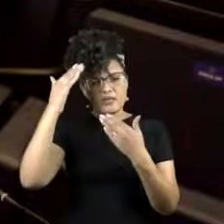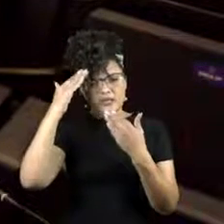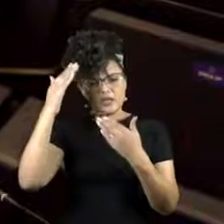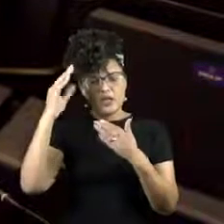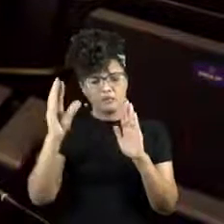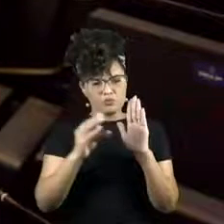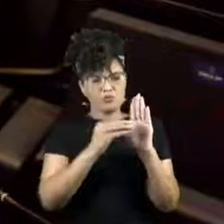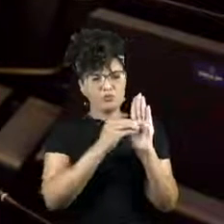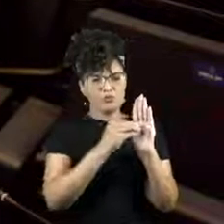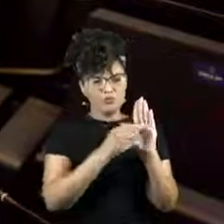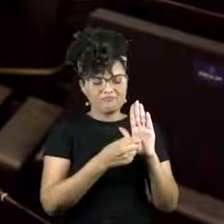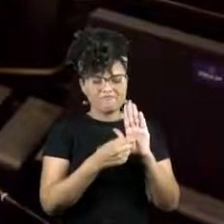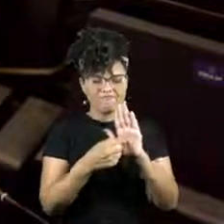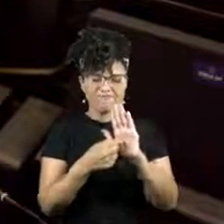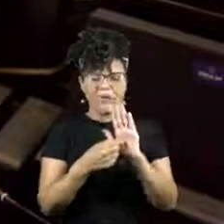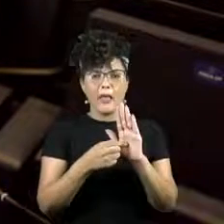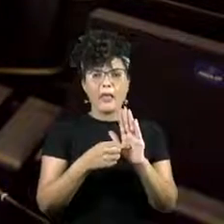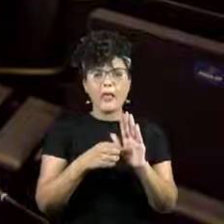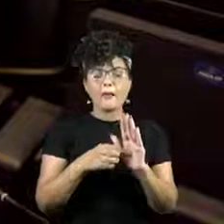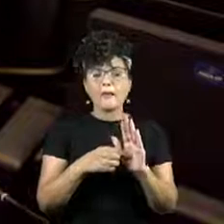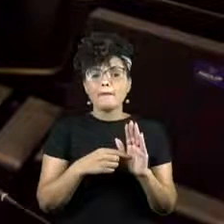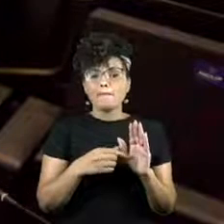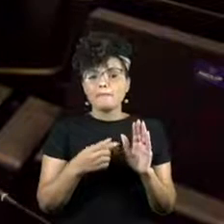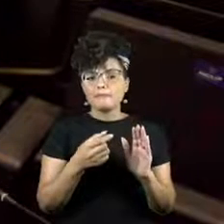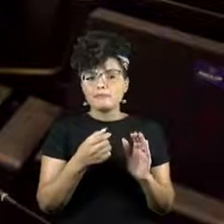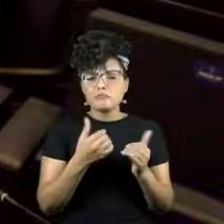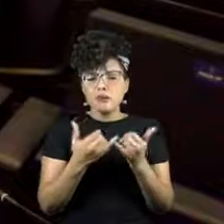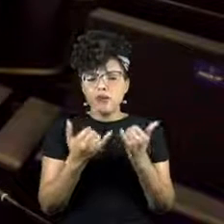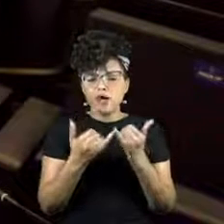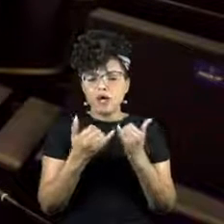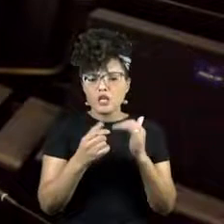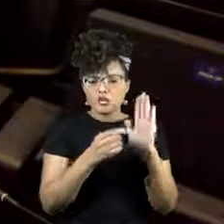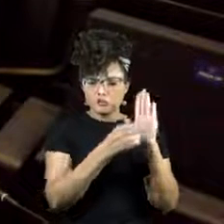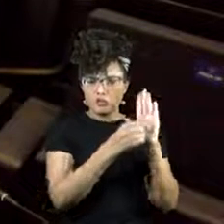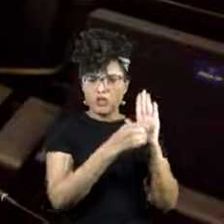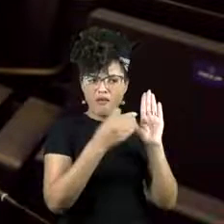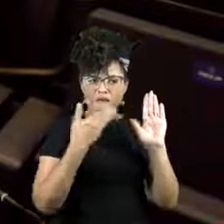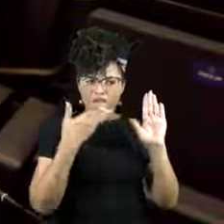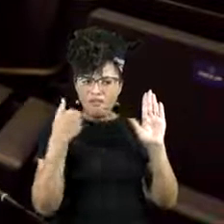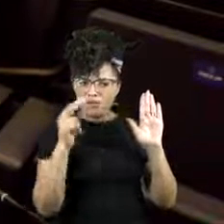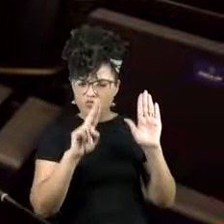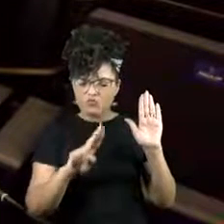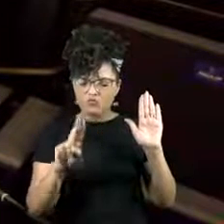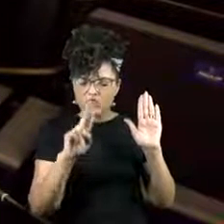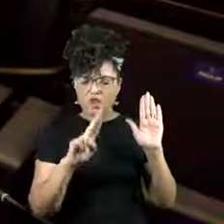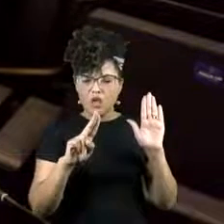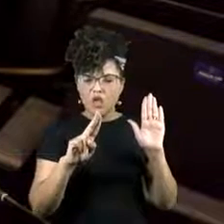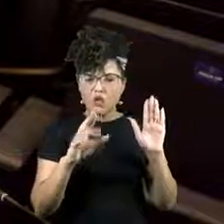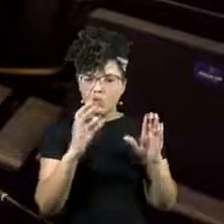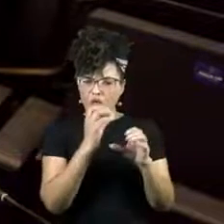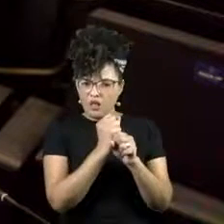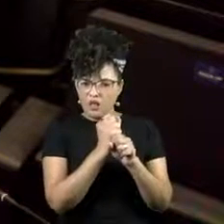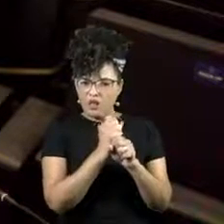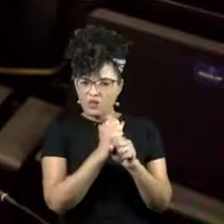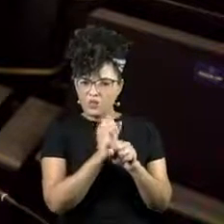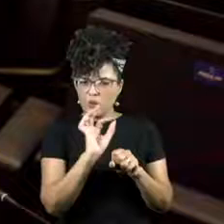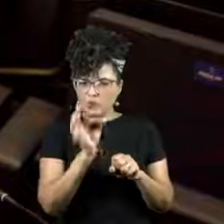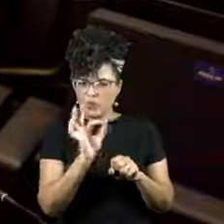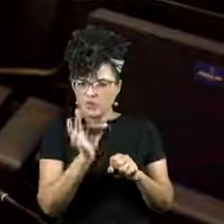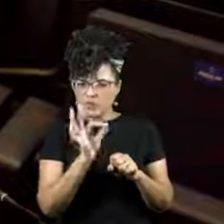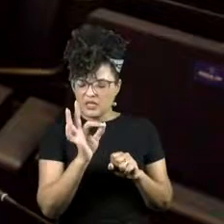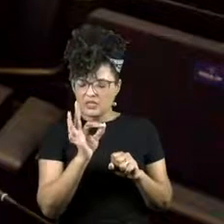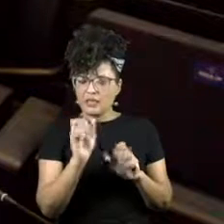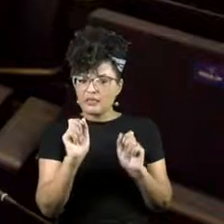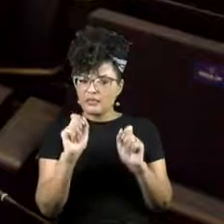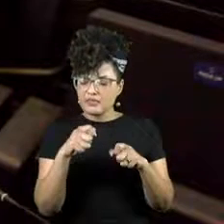ele diz que o programa parece ser muito fácil de ser utilizado. Aí ele pergunta: os cálculos dele são confiáveis? Dá para conferir